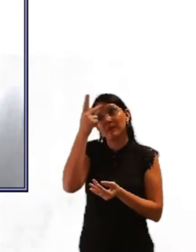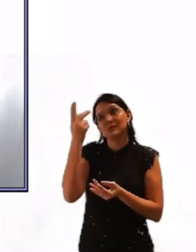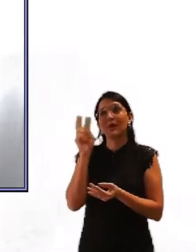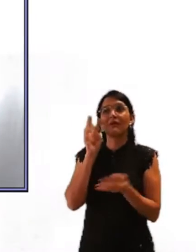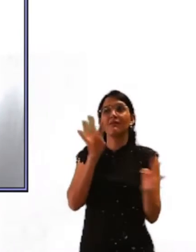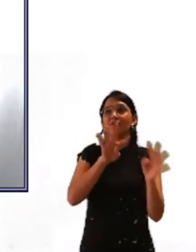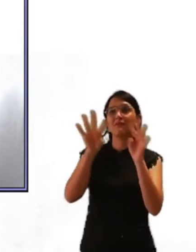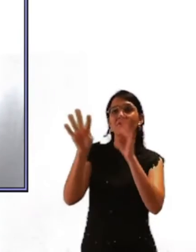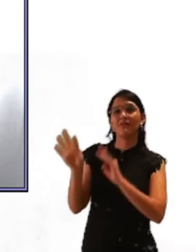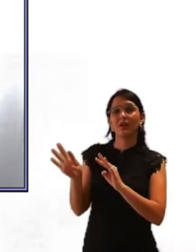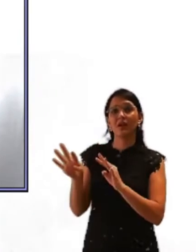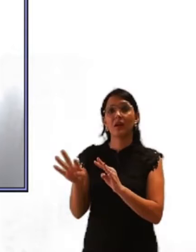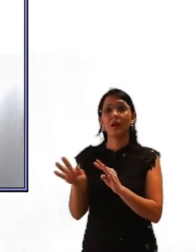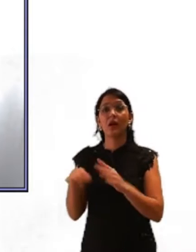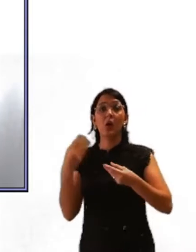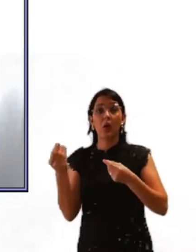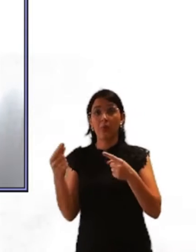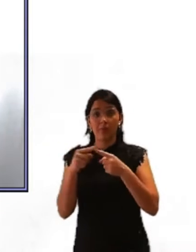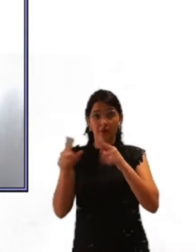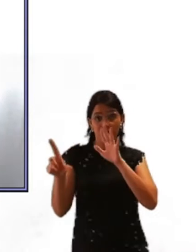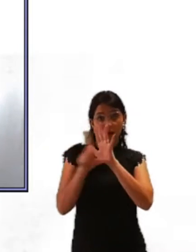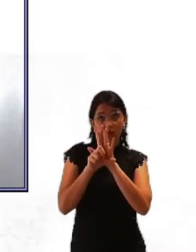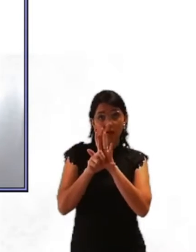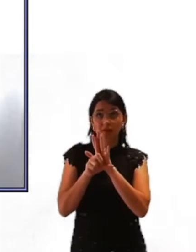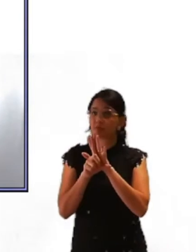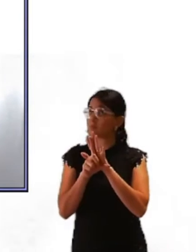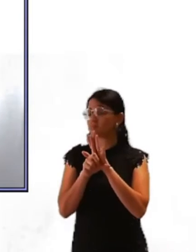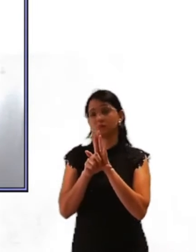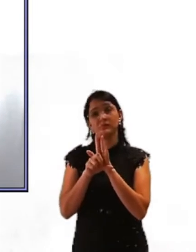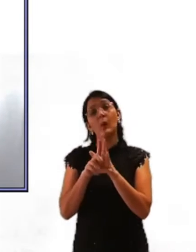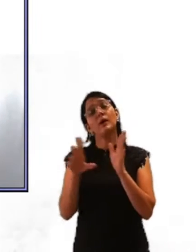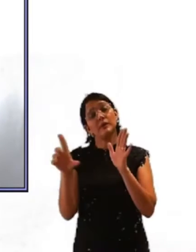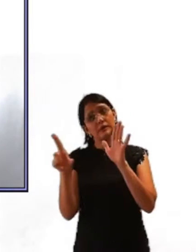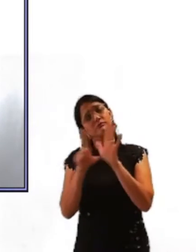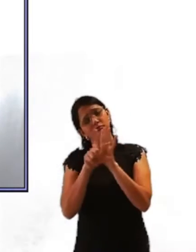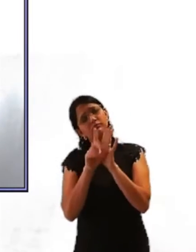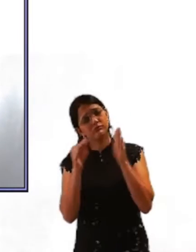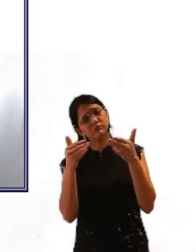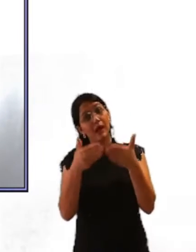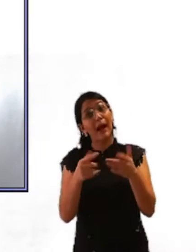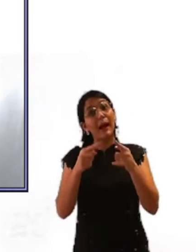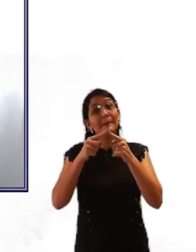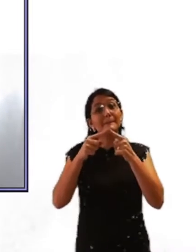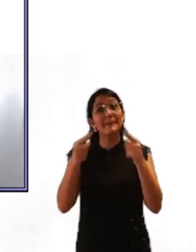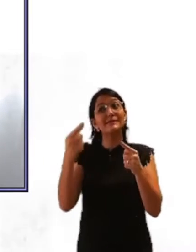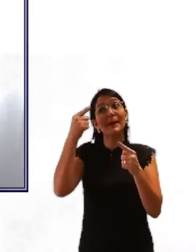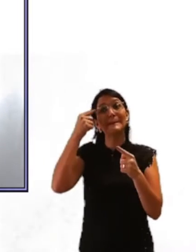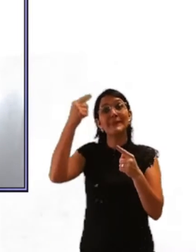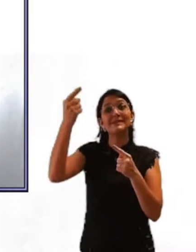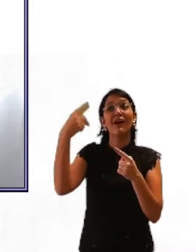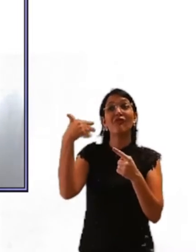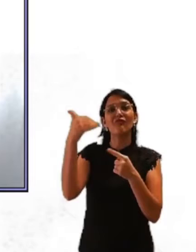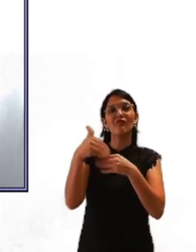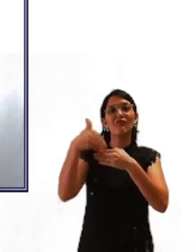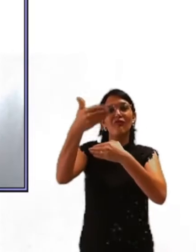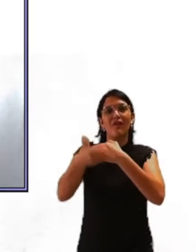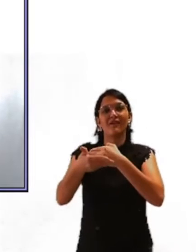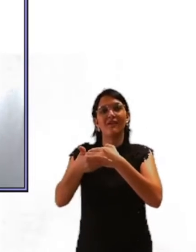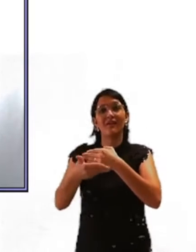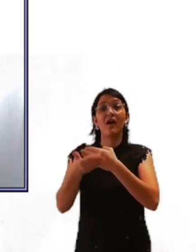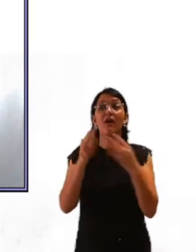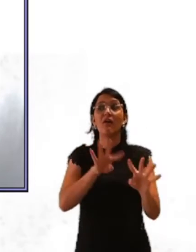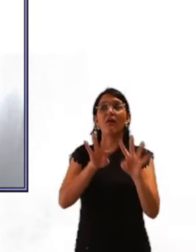né, observar ali estritamente o que está na lei, pode até observar. Mas esse comportamento estratégico, esse